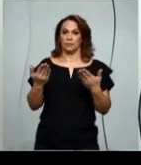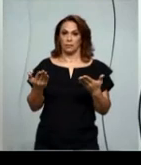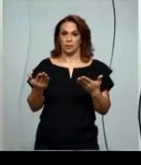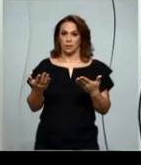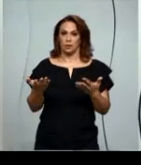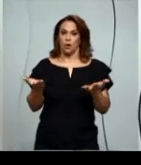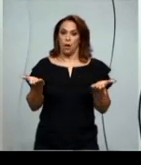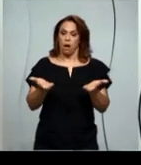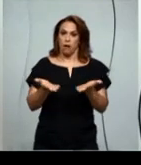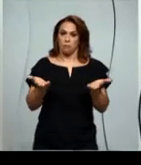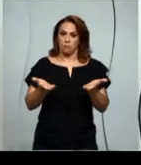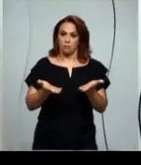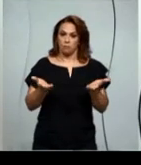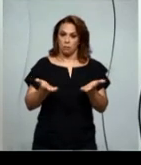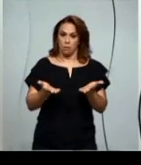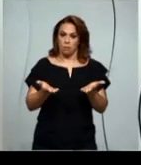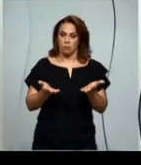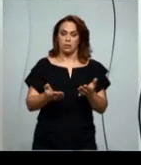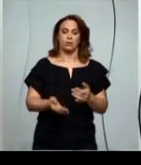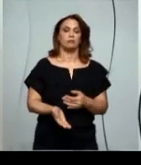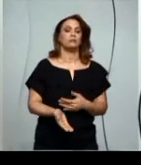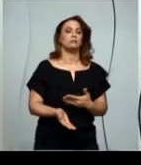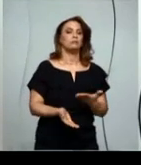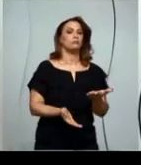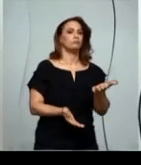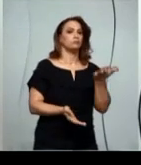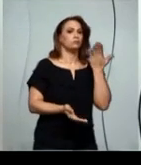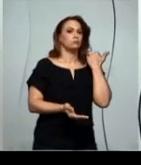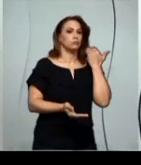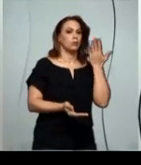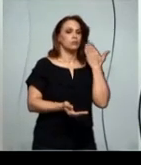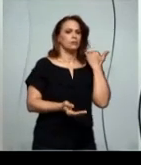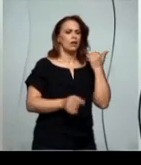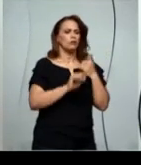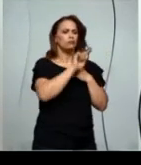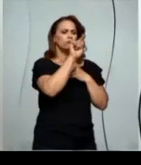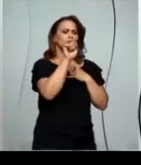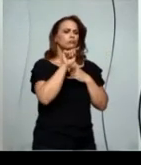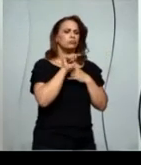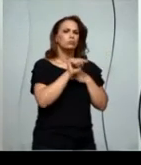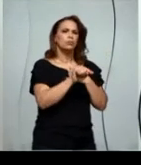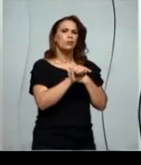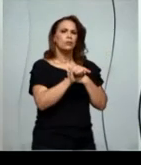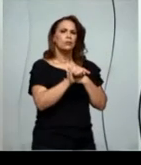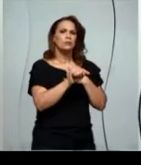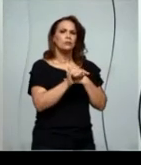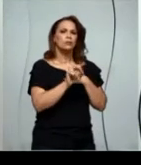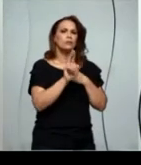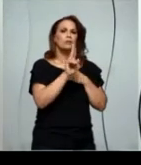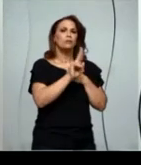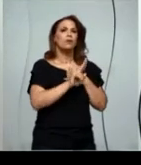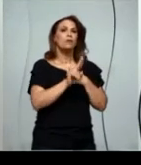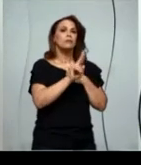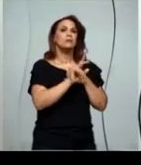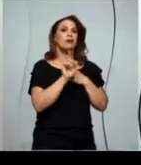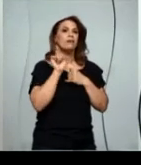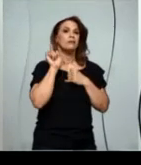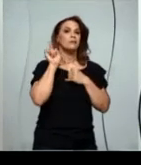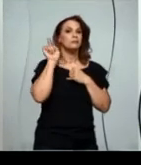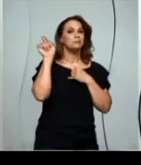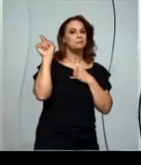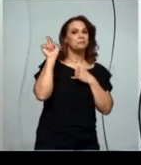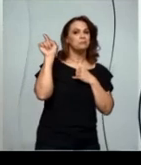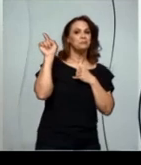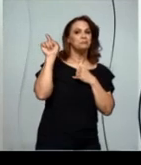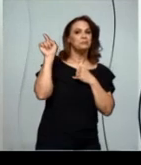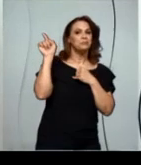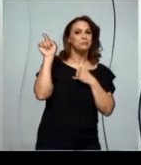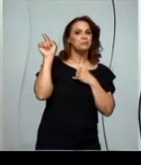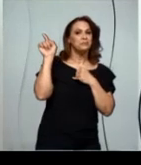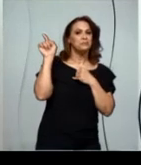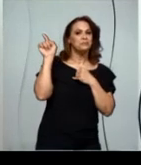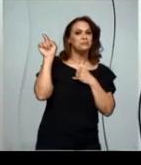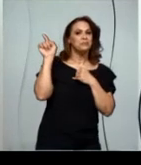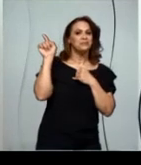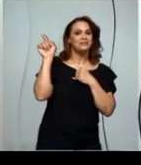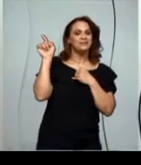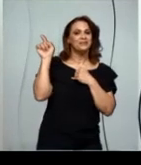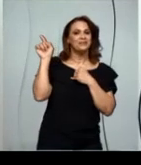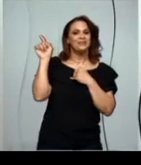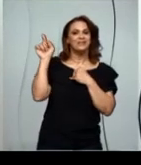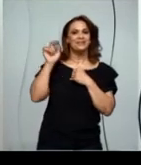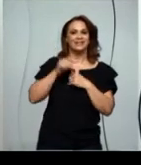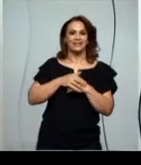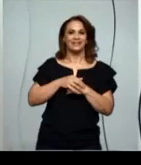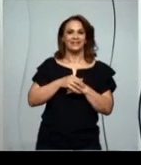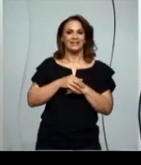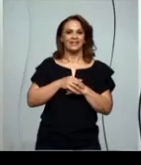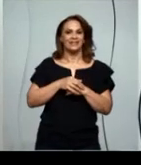do passado, interrogativa, eu vou usar o did. Presente do, passado did. Did you watch? E